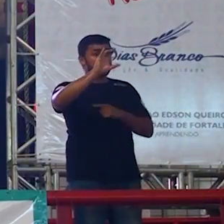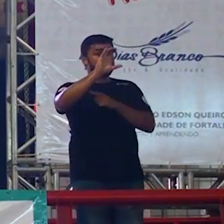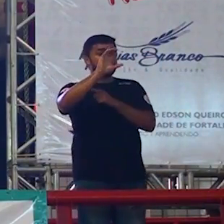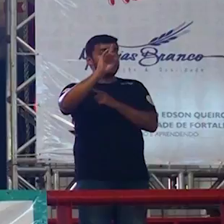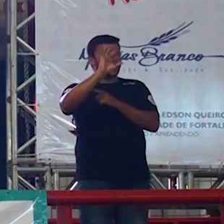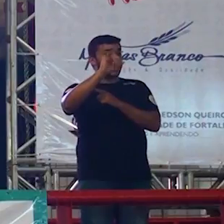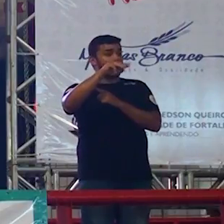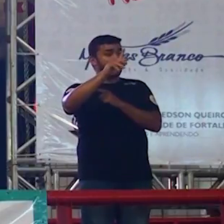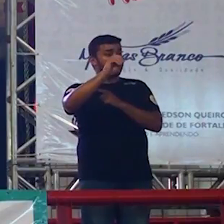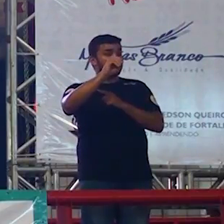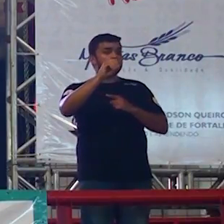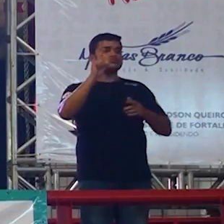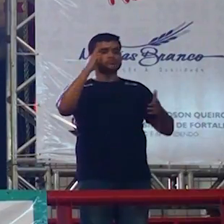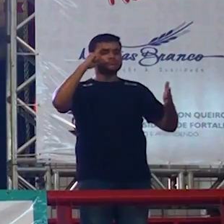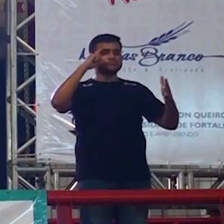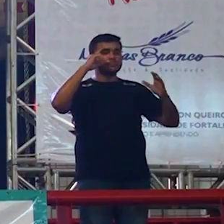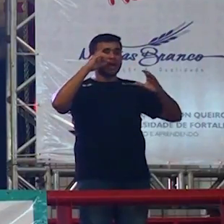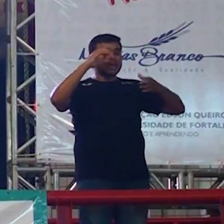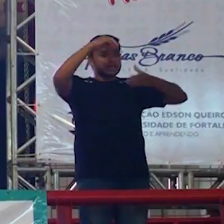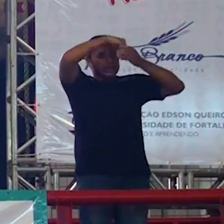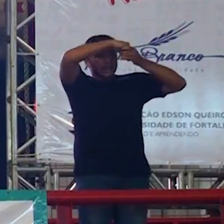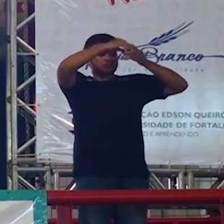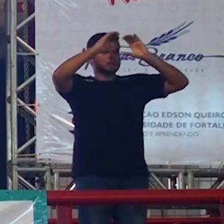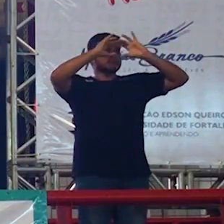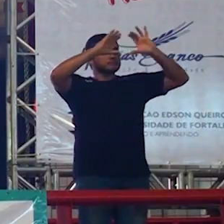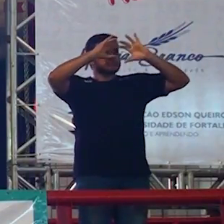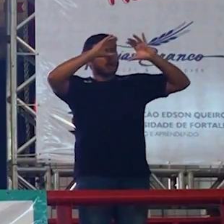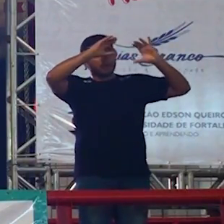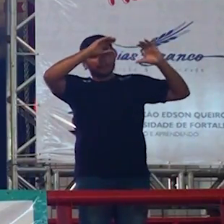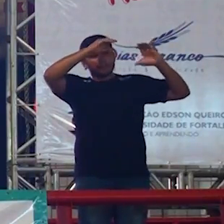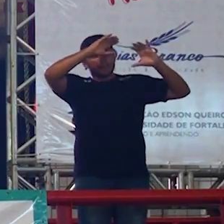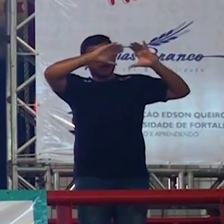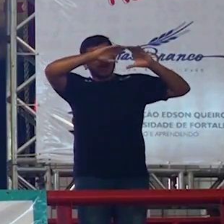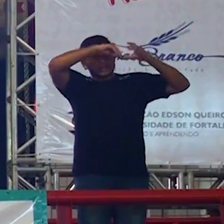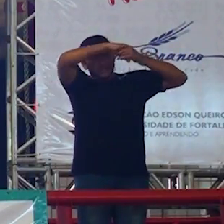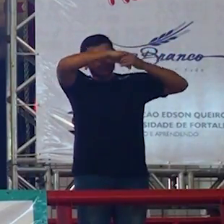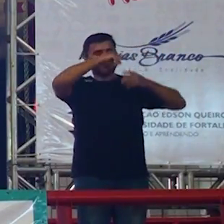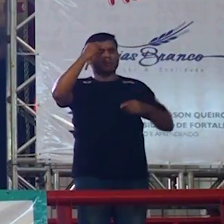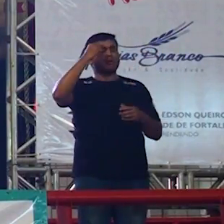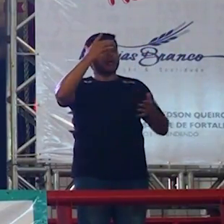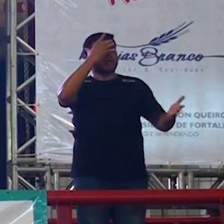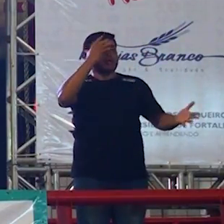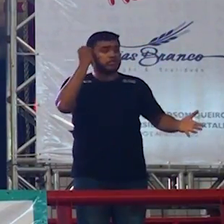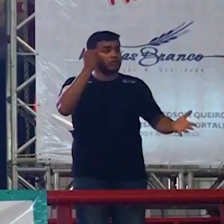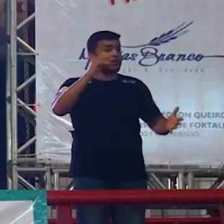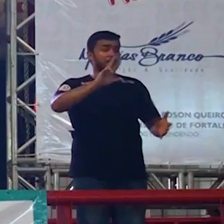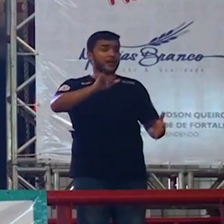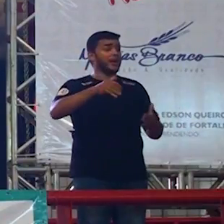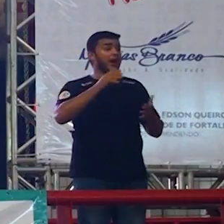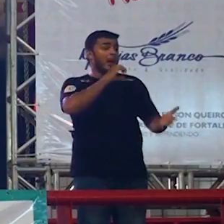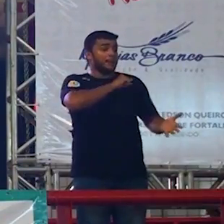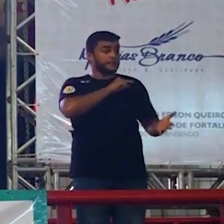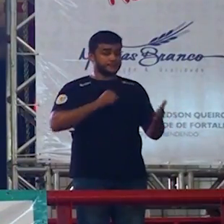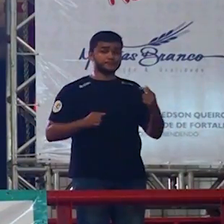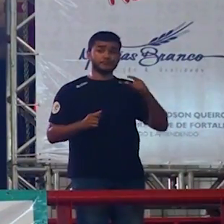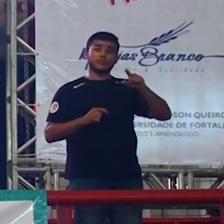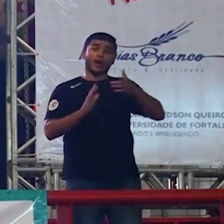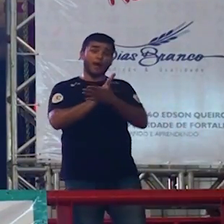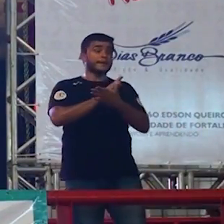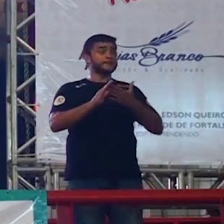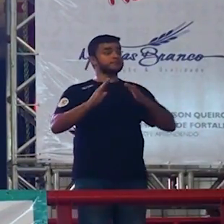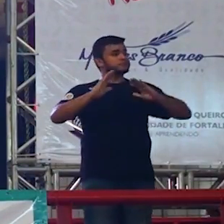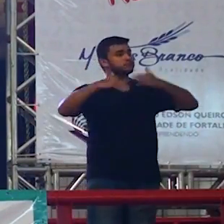Você colocou as coisas na memória de curto prazo. Você está desesperado. E tem gente que se desenvolveu nisso,